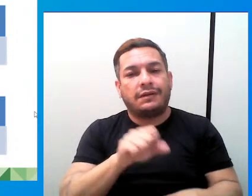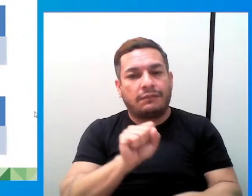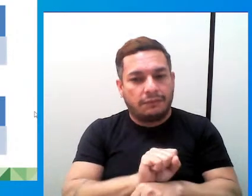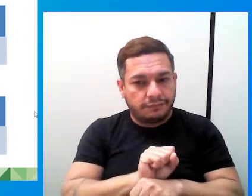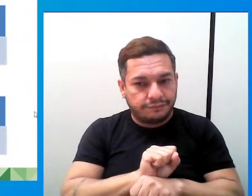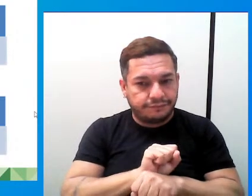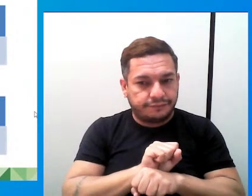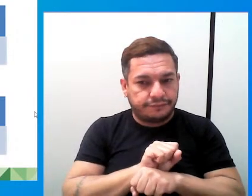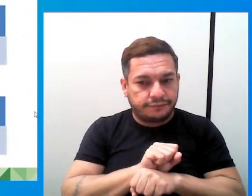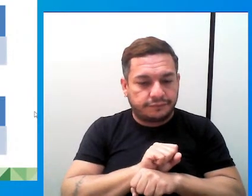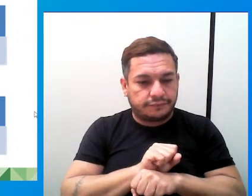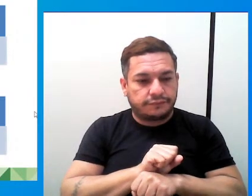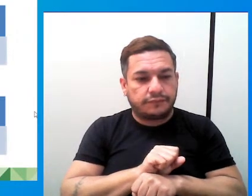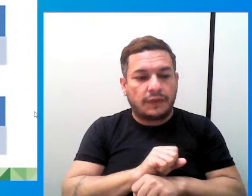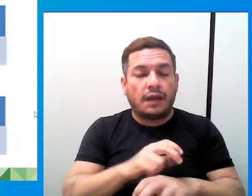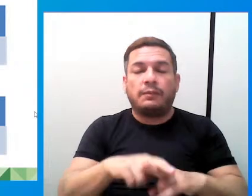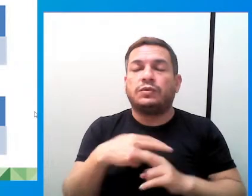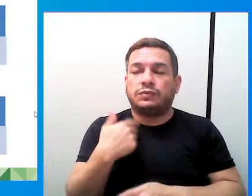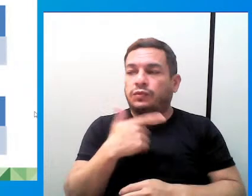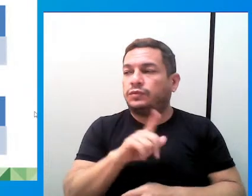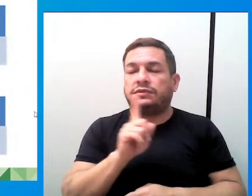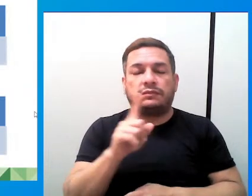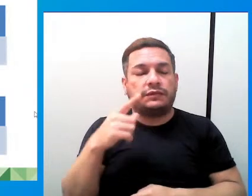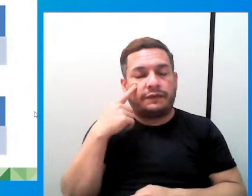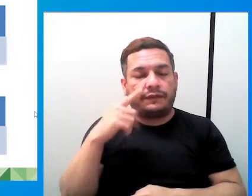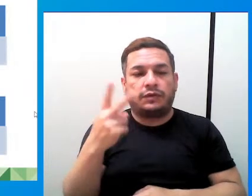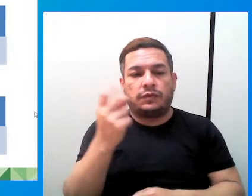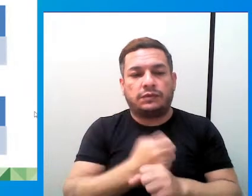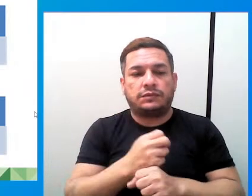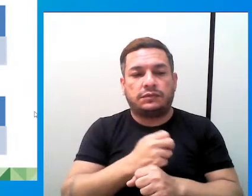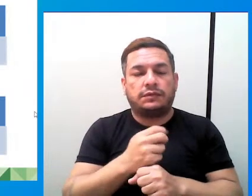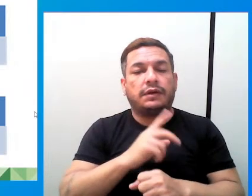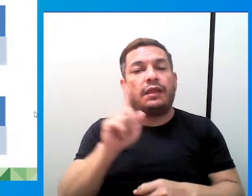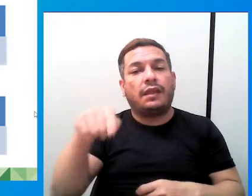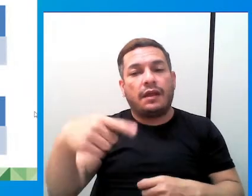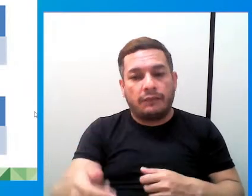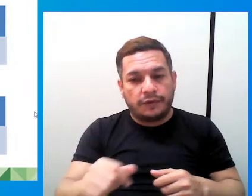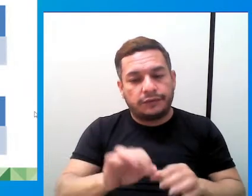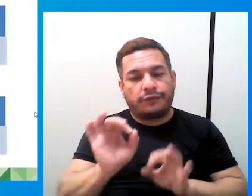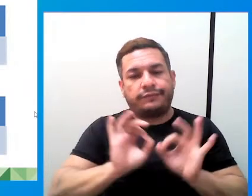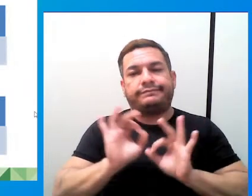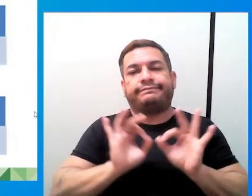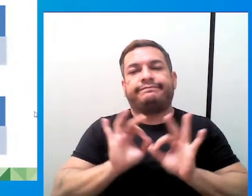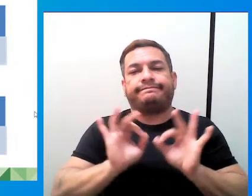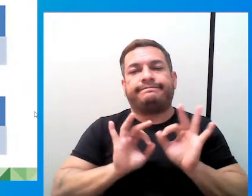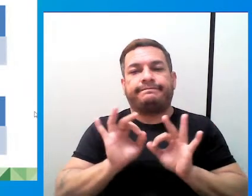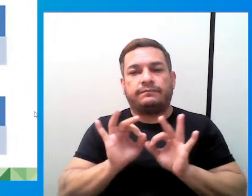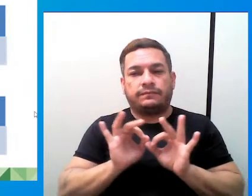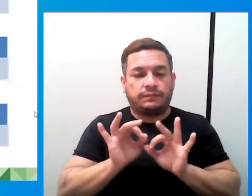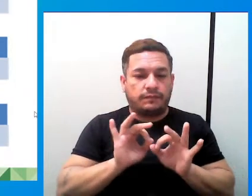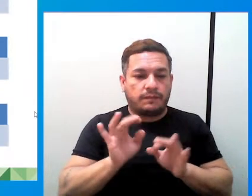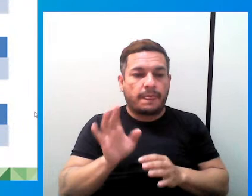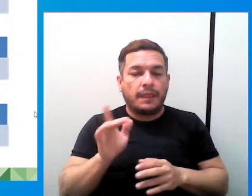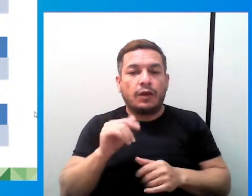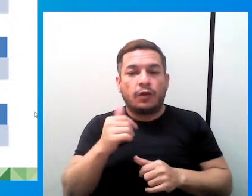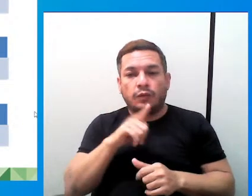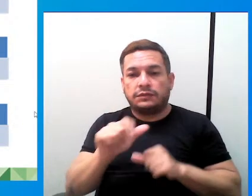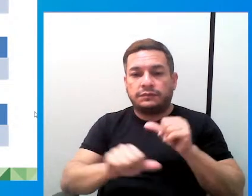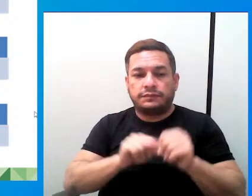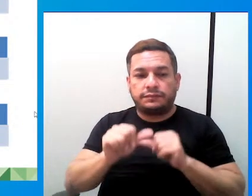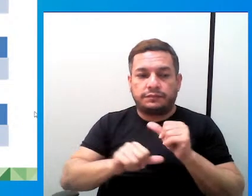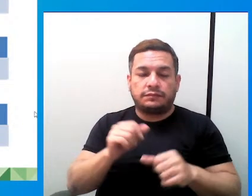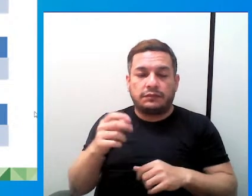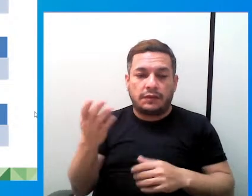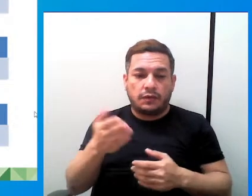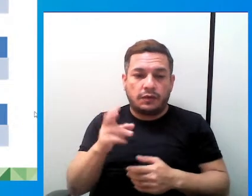plano, e por isso nós não conseguimos rever em 2 anos, e acabou ficando para depois do PDI, né, mas já conseguimos atualizar, e agora a